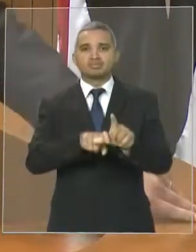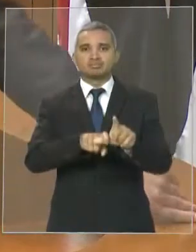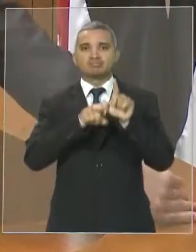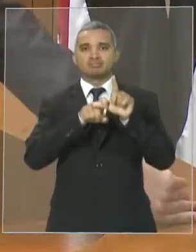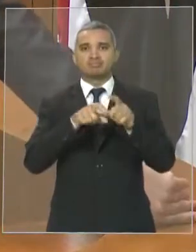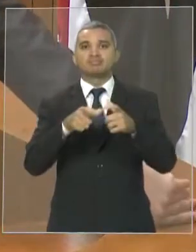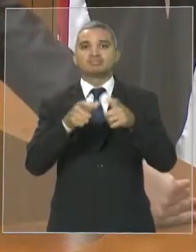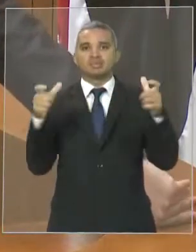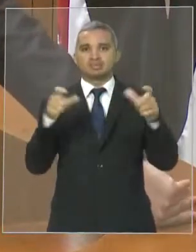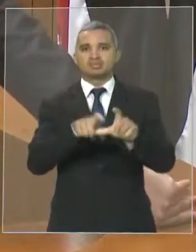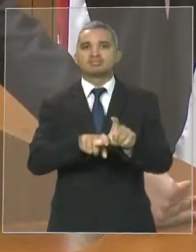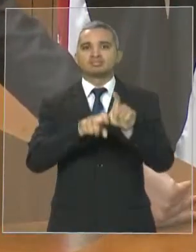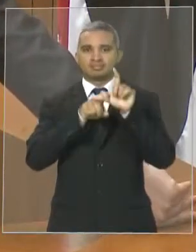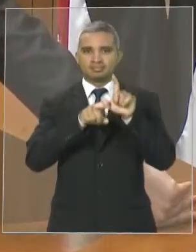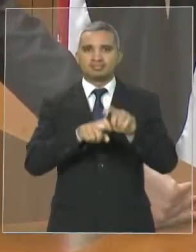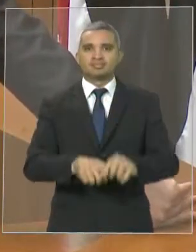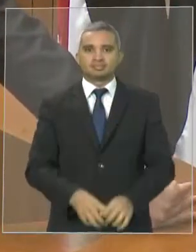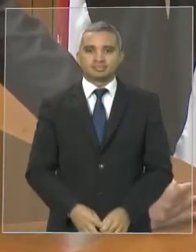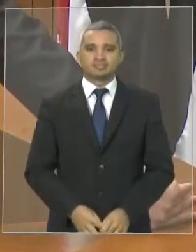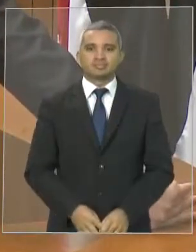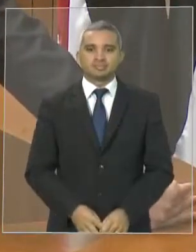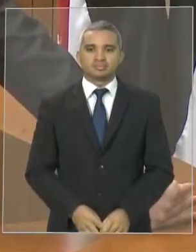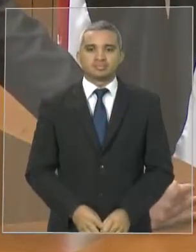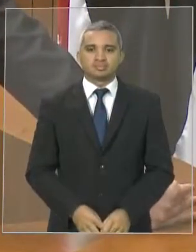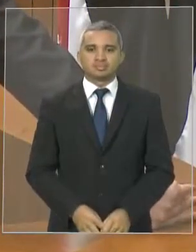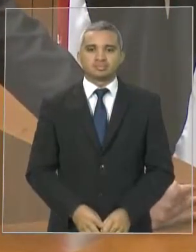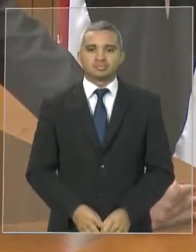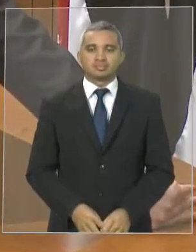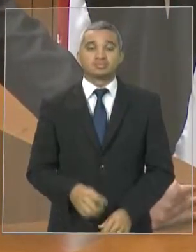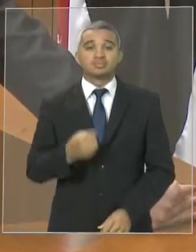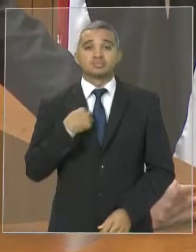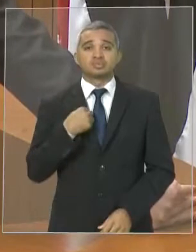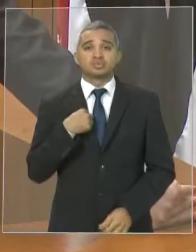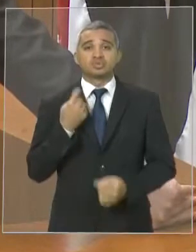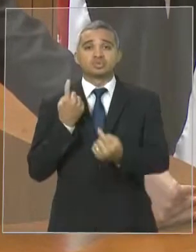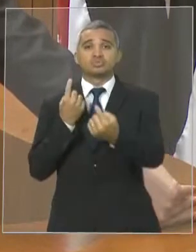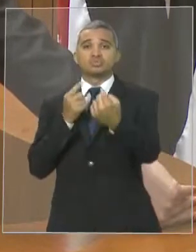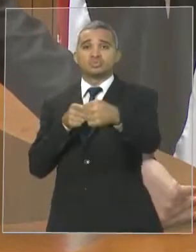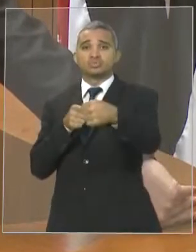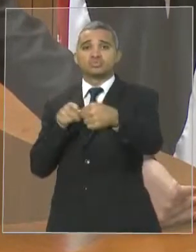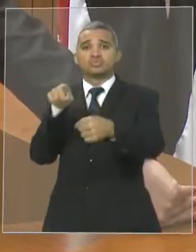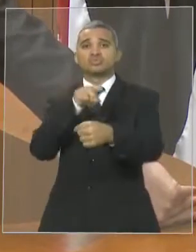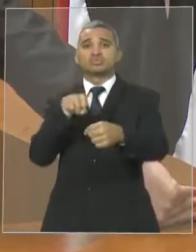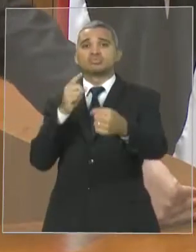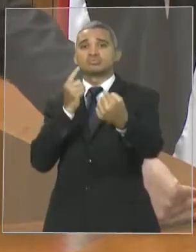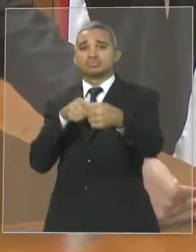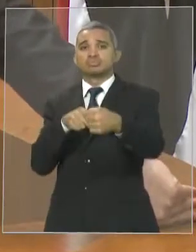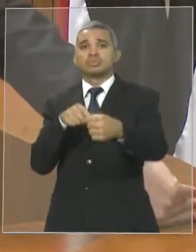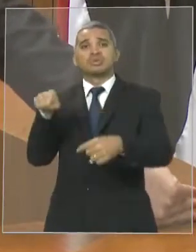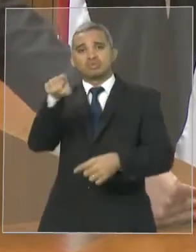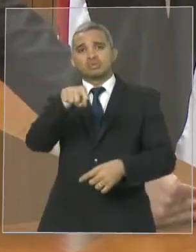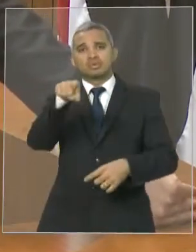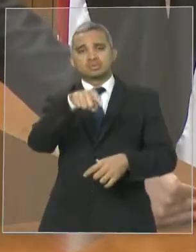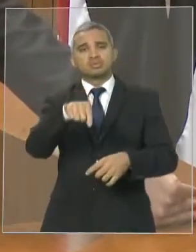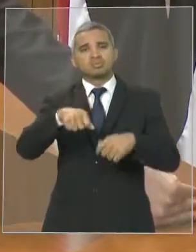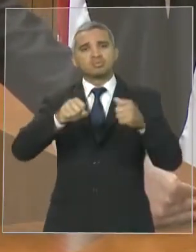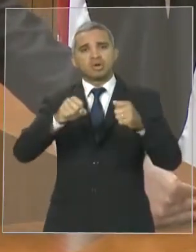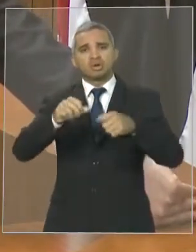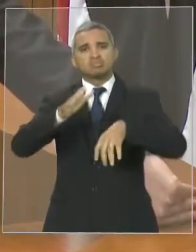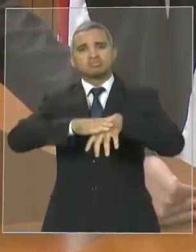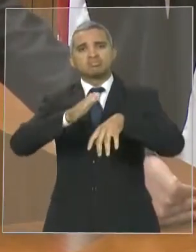desafio a qualquer um de vocês. Busquem conversar com os comerciantes, especialmente os